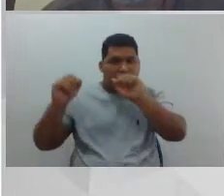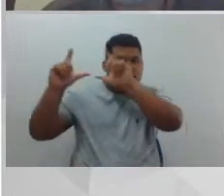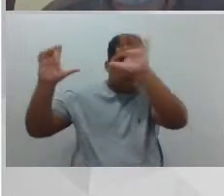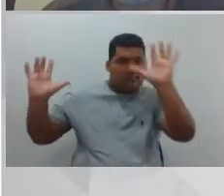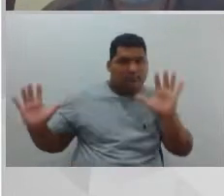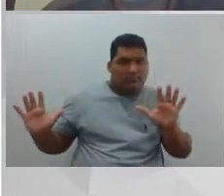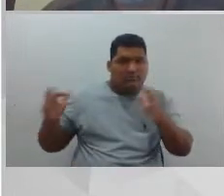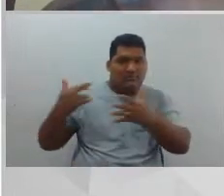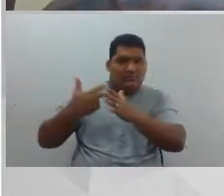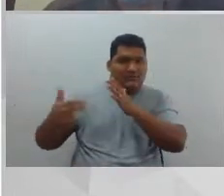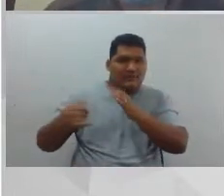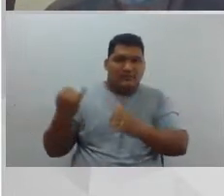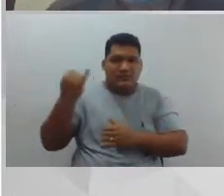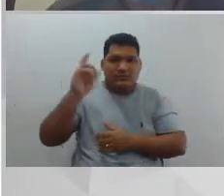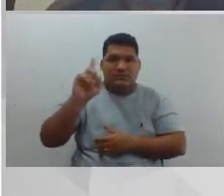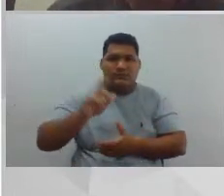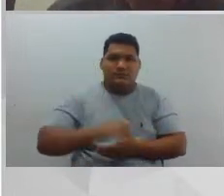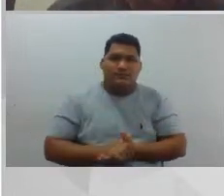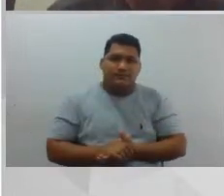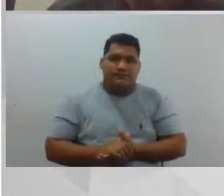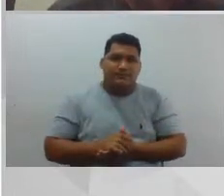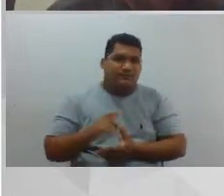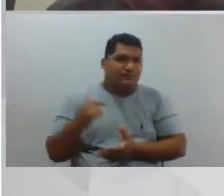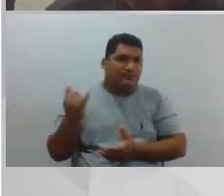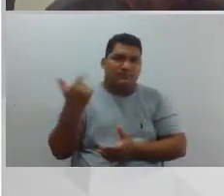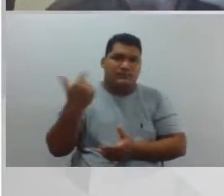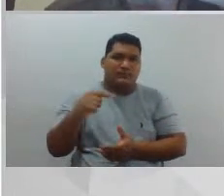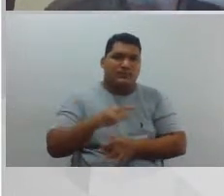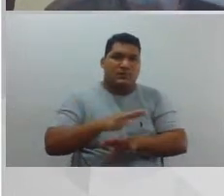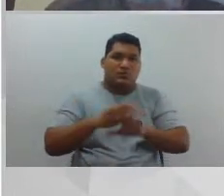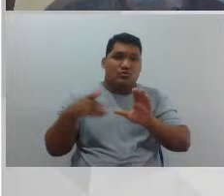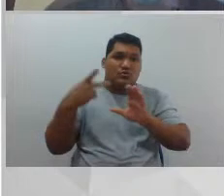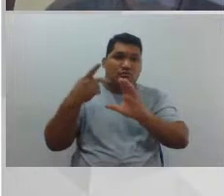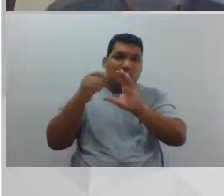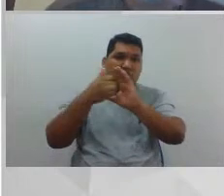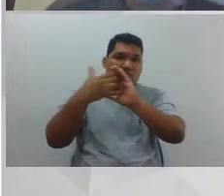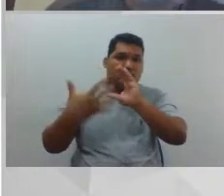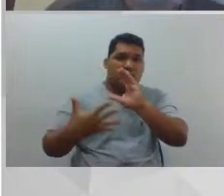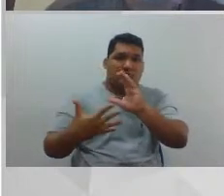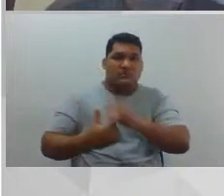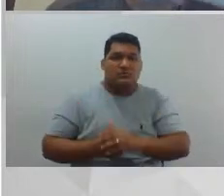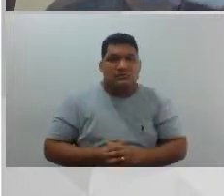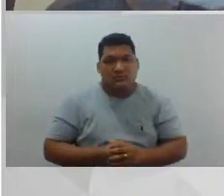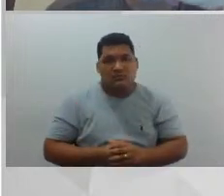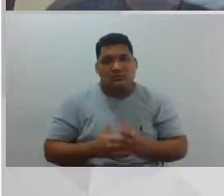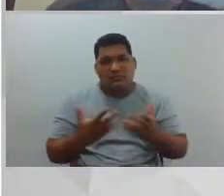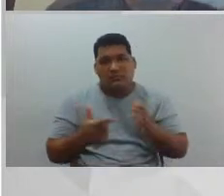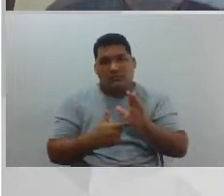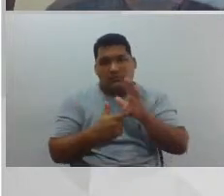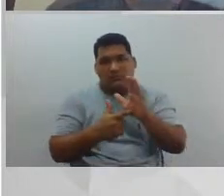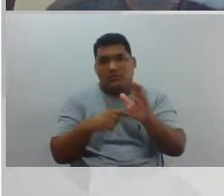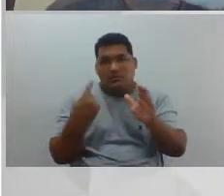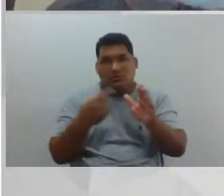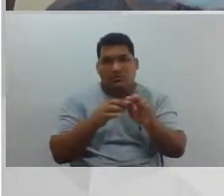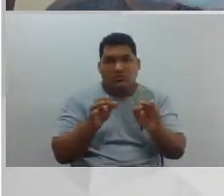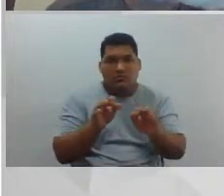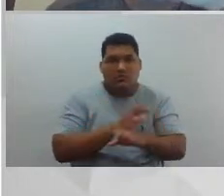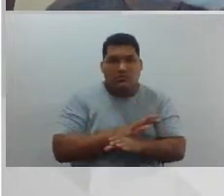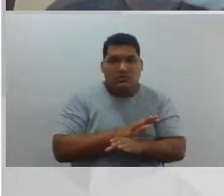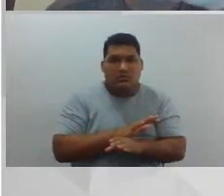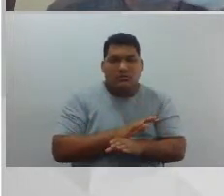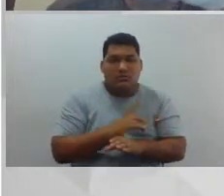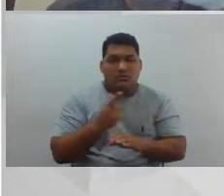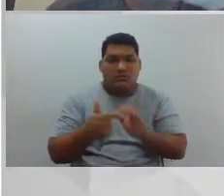importante. Importante são essas características. Com isso, a gente encerra aqui a minha apresentação e